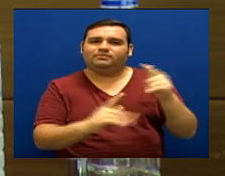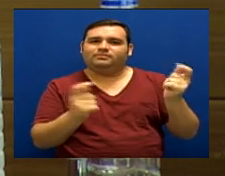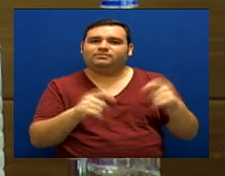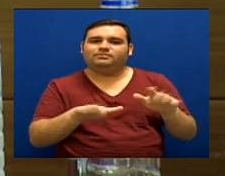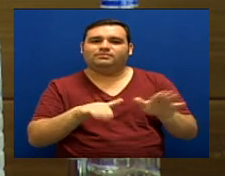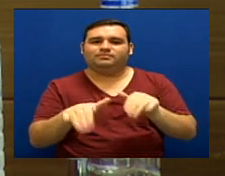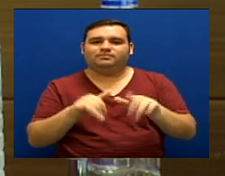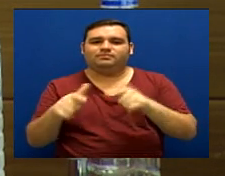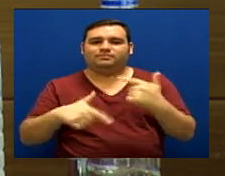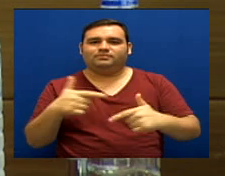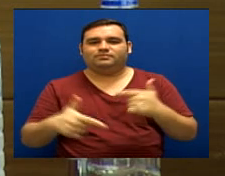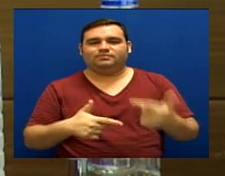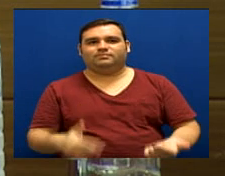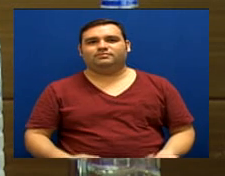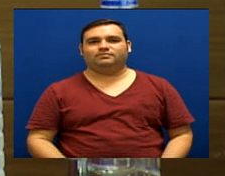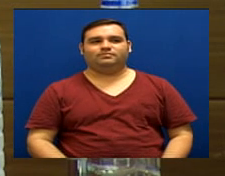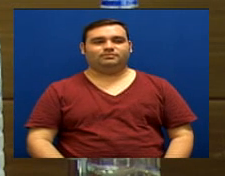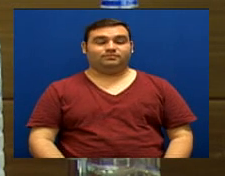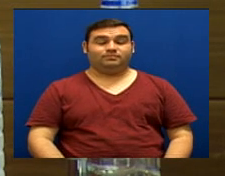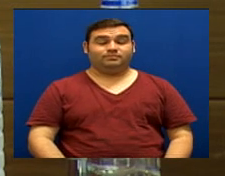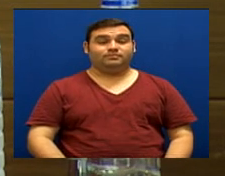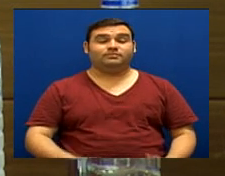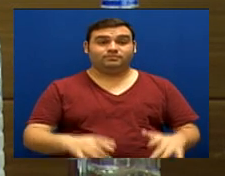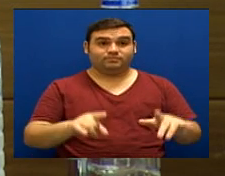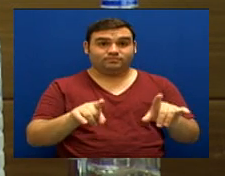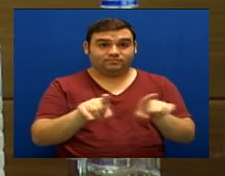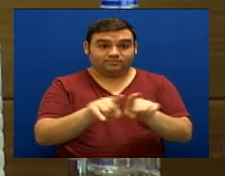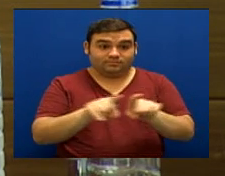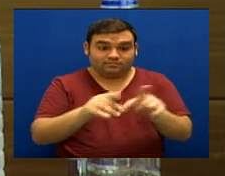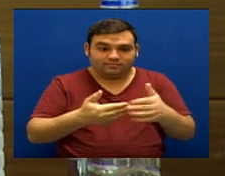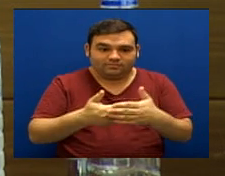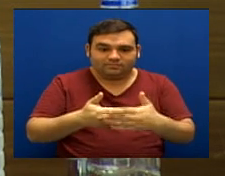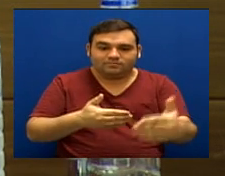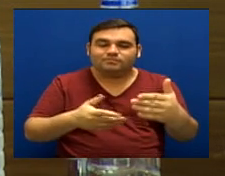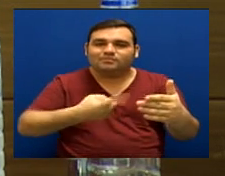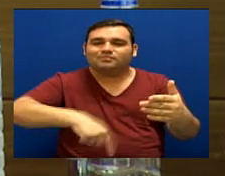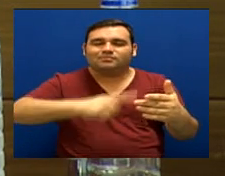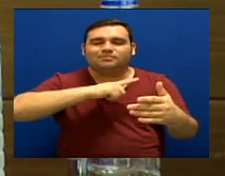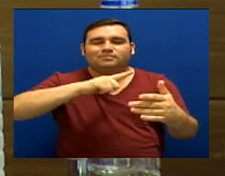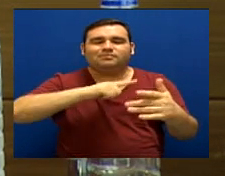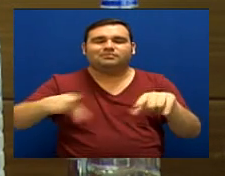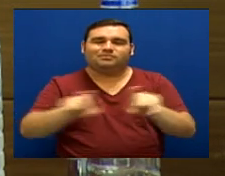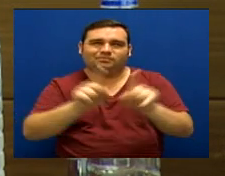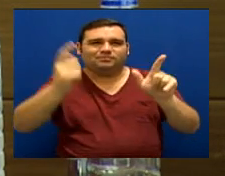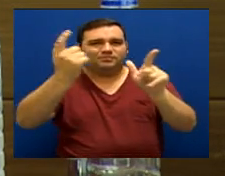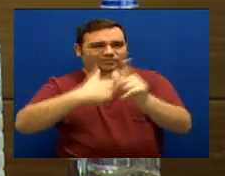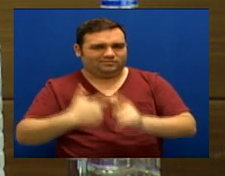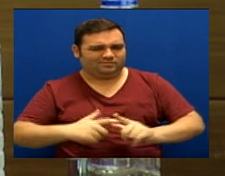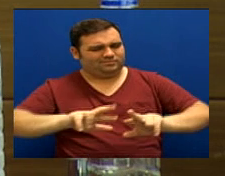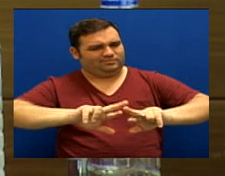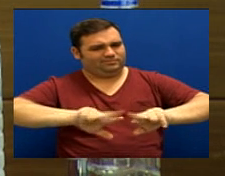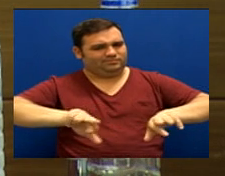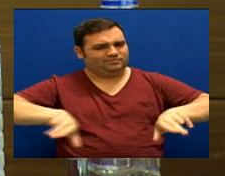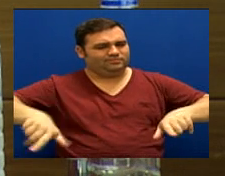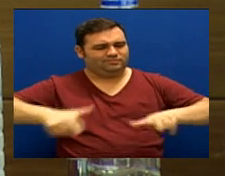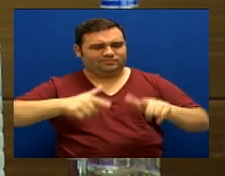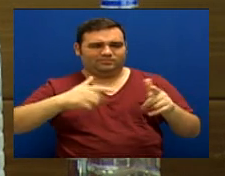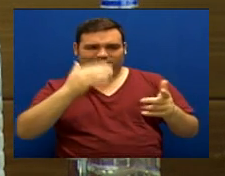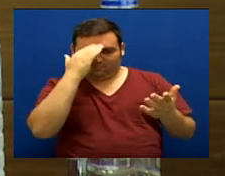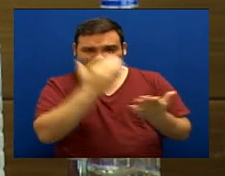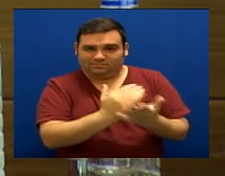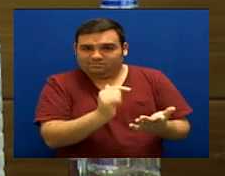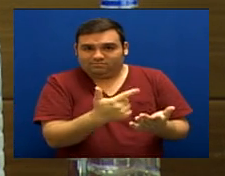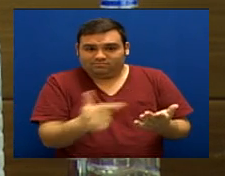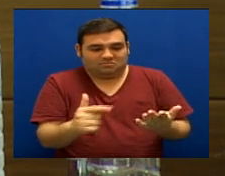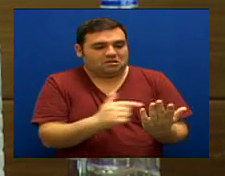contratação de pessoal automaticamente a partir do momento que a gente começa a fazer despesas que que não estão